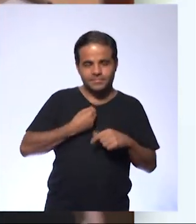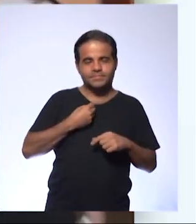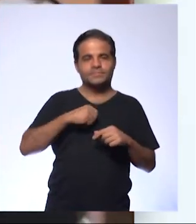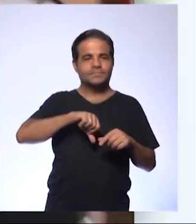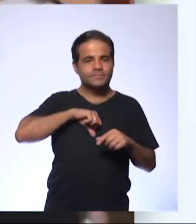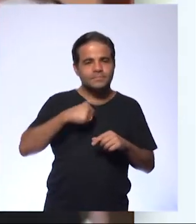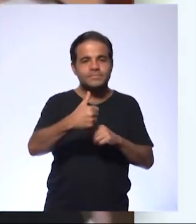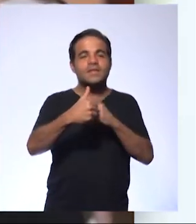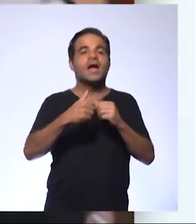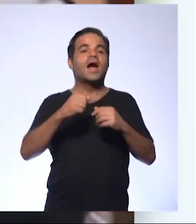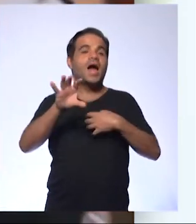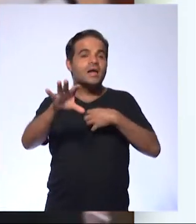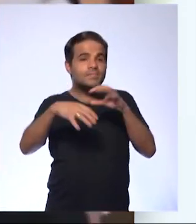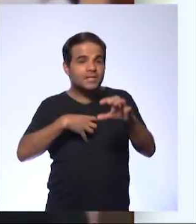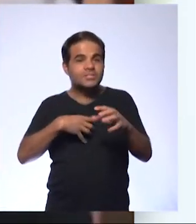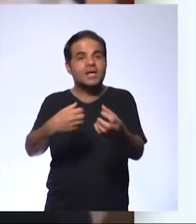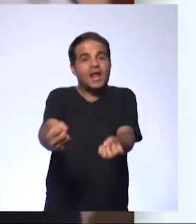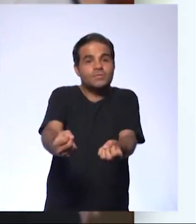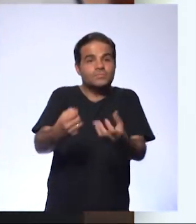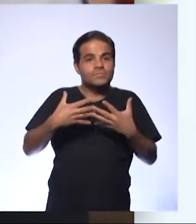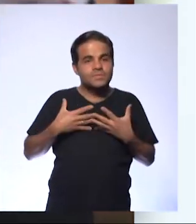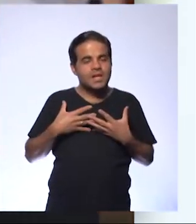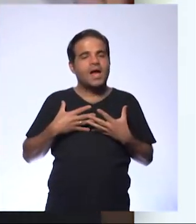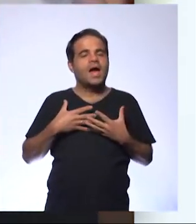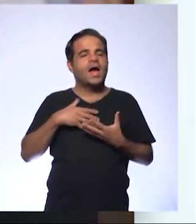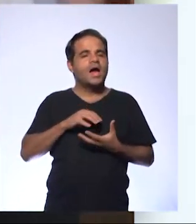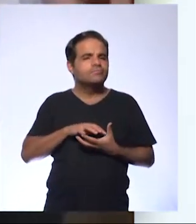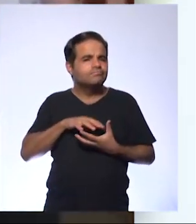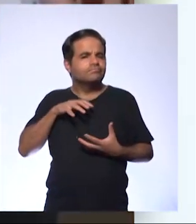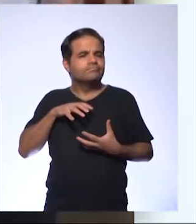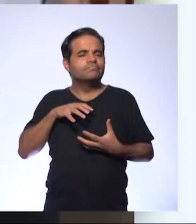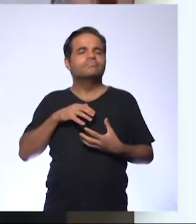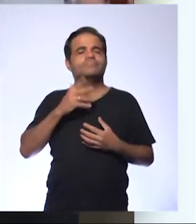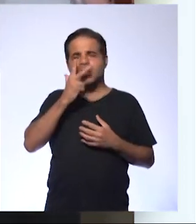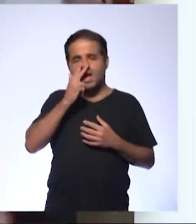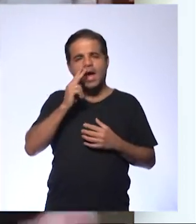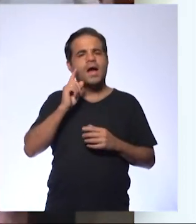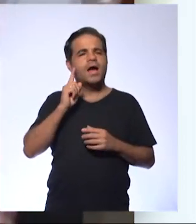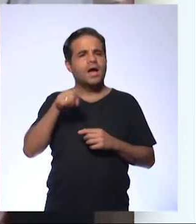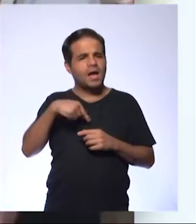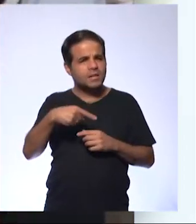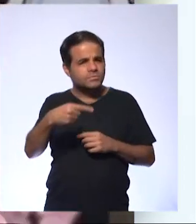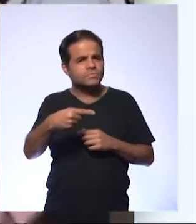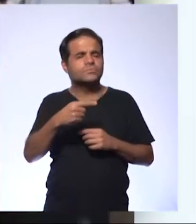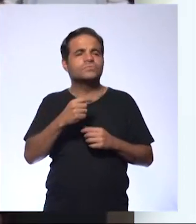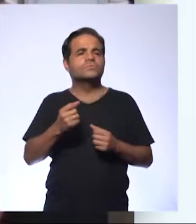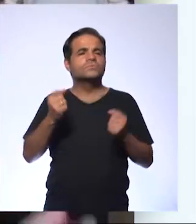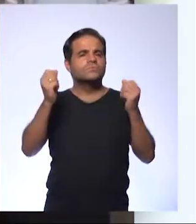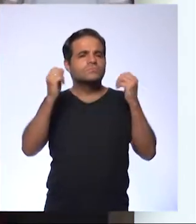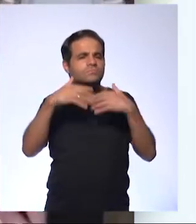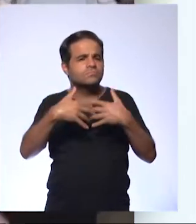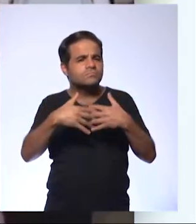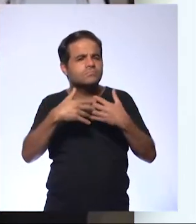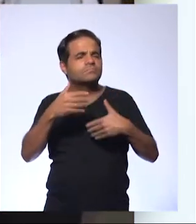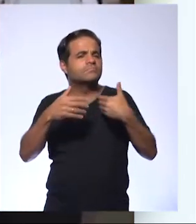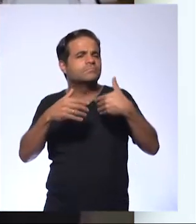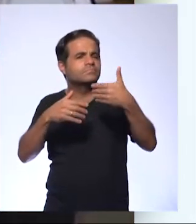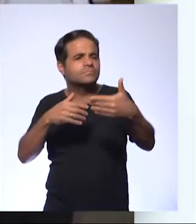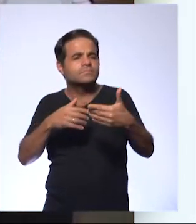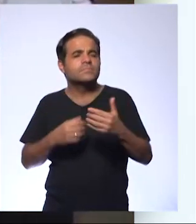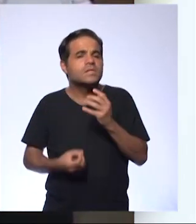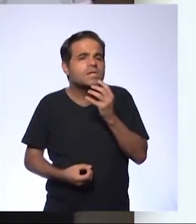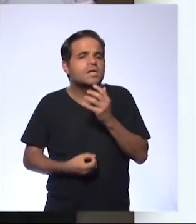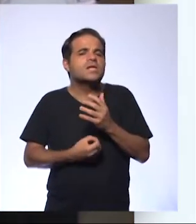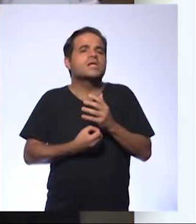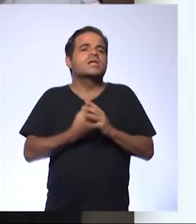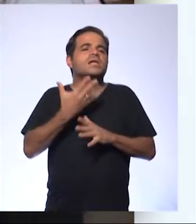a empatia nos dá toda essa bagagem para depois, eu acho, racionalizar um pouco mais e